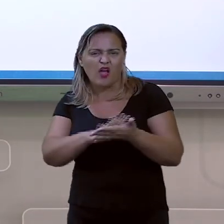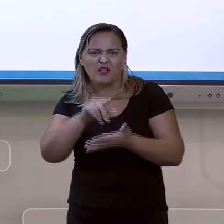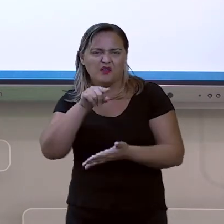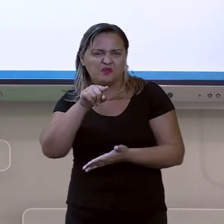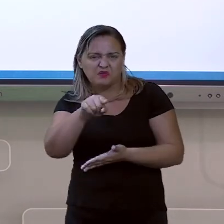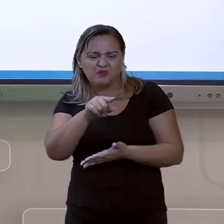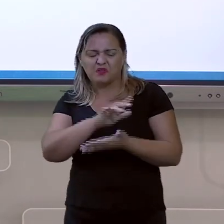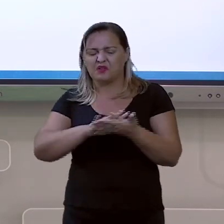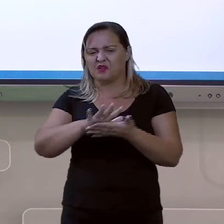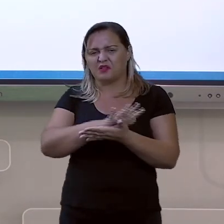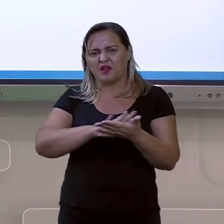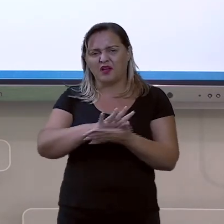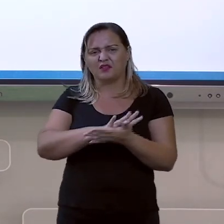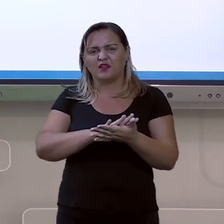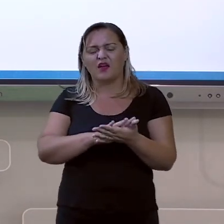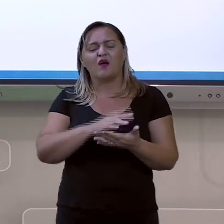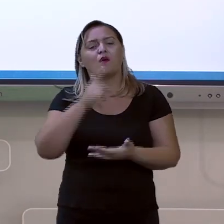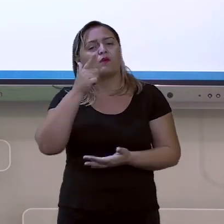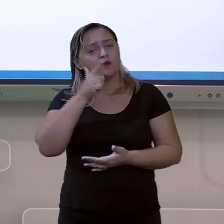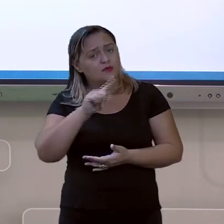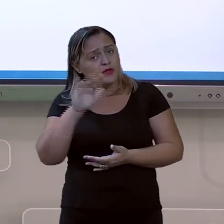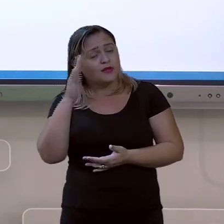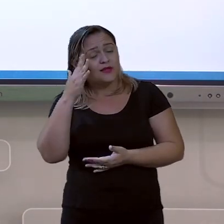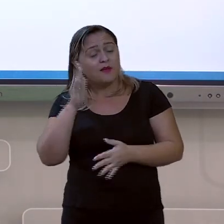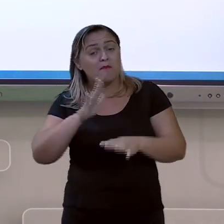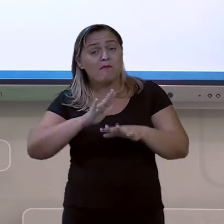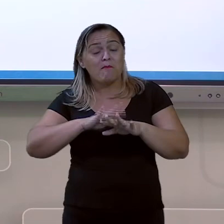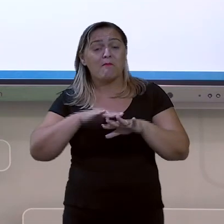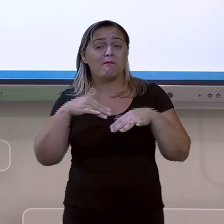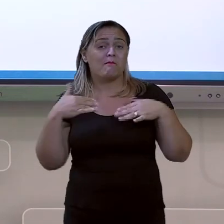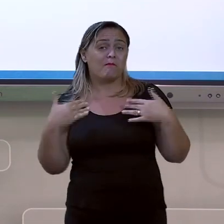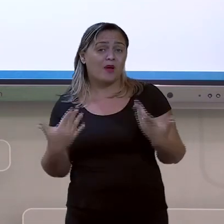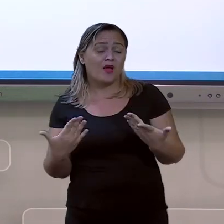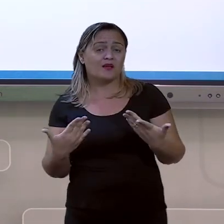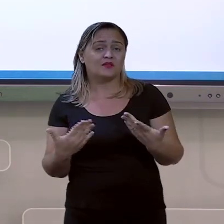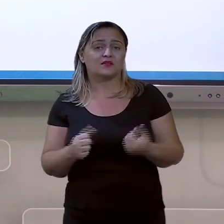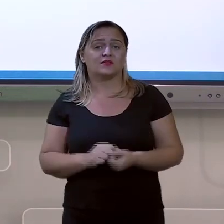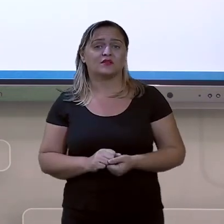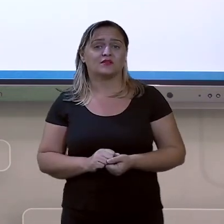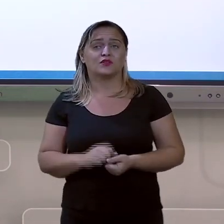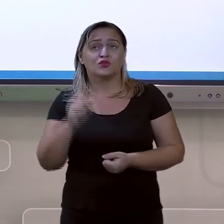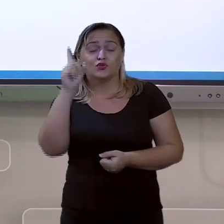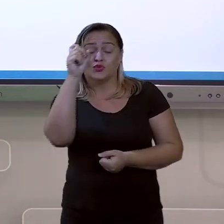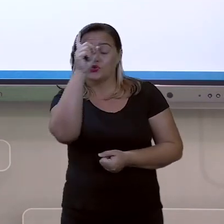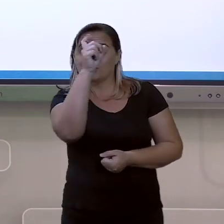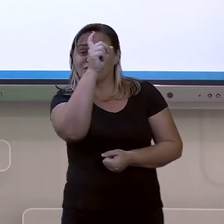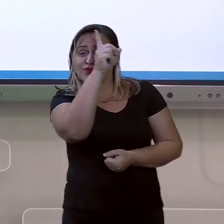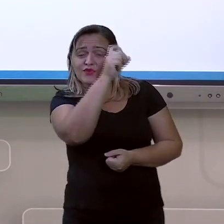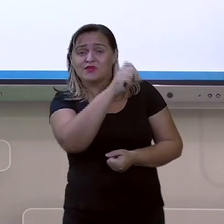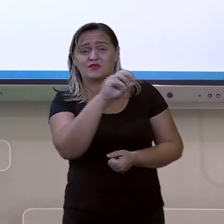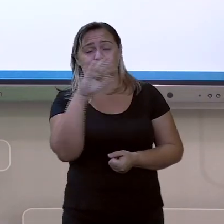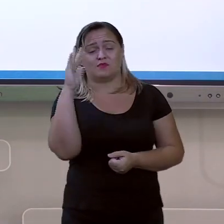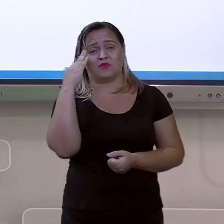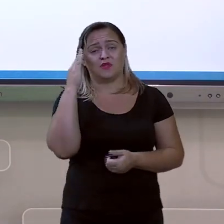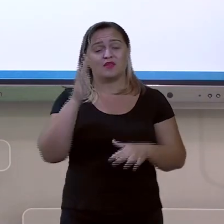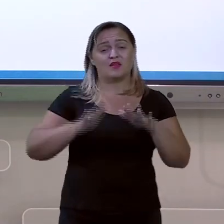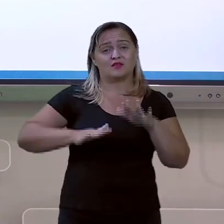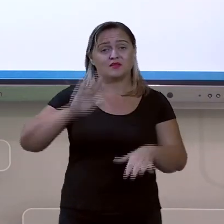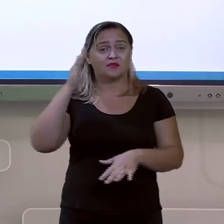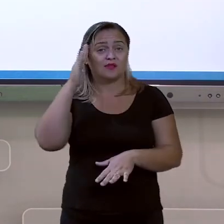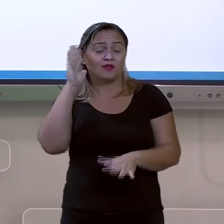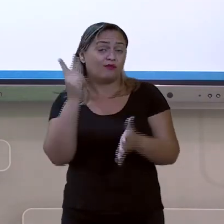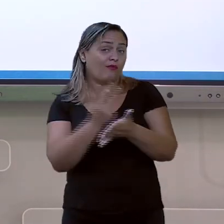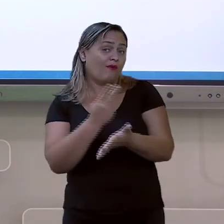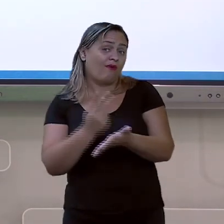mas fica muito mais difícil para a gente entender. E às vezes a gente entende de forma errada.